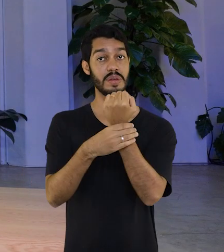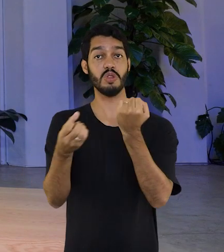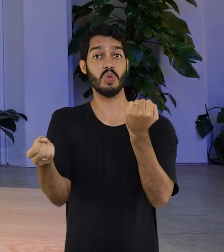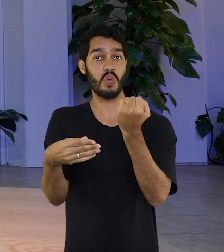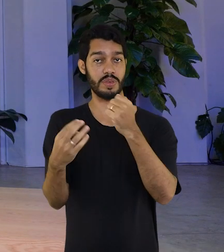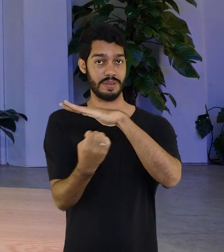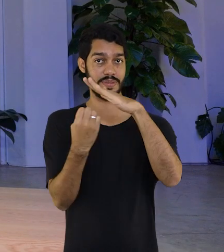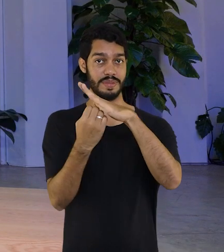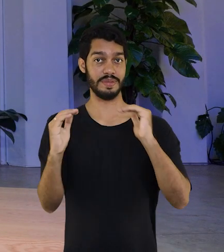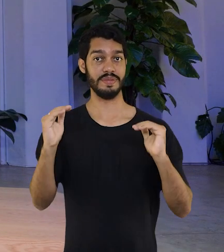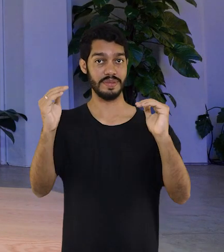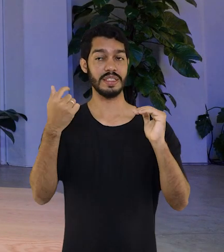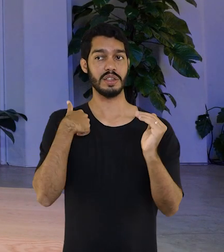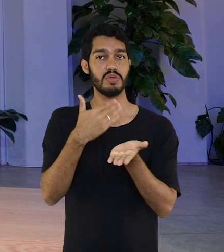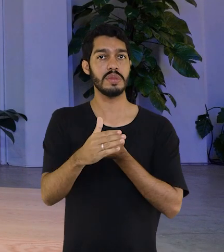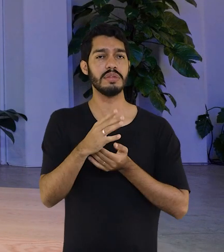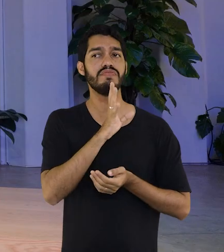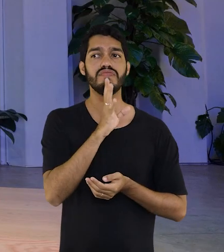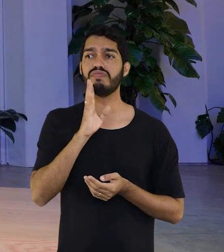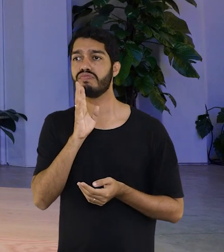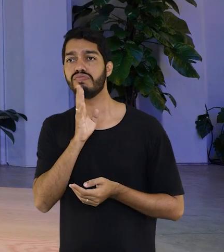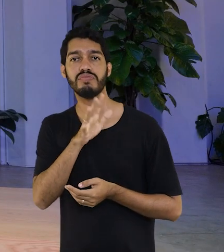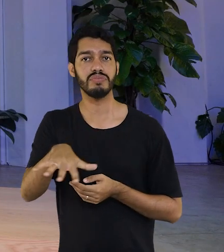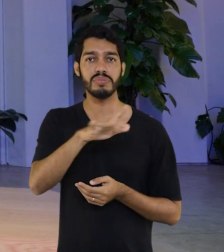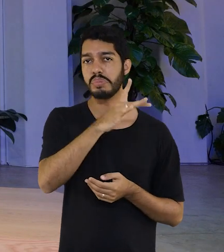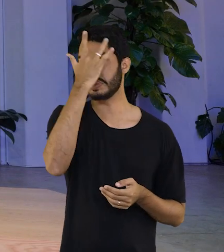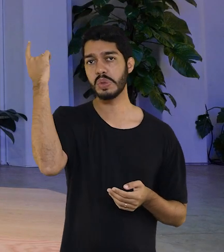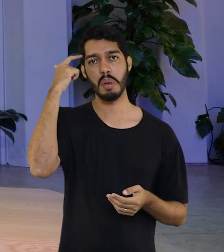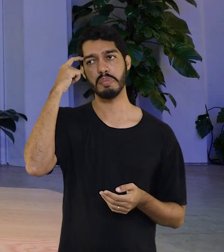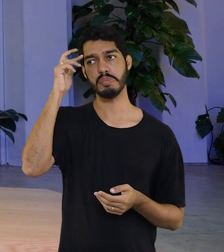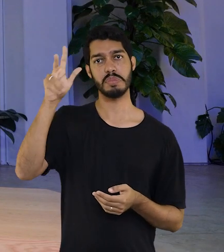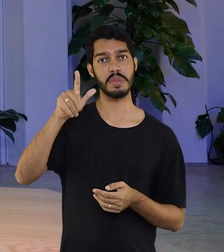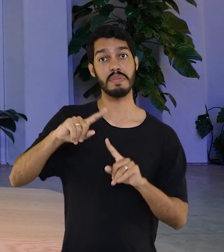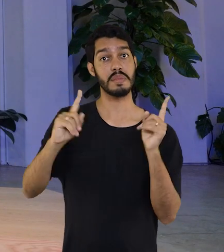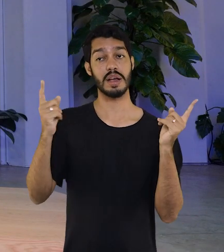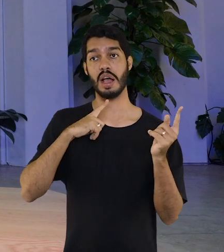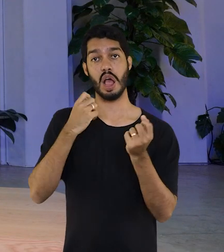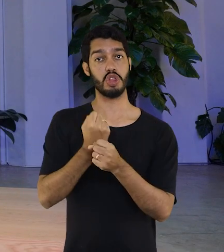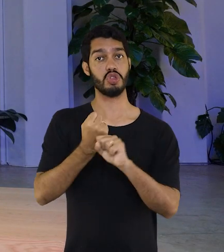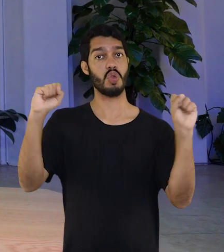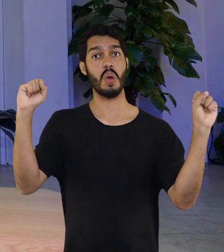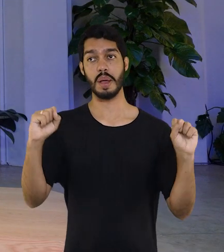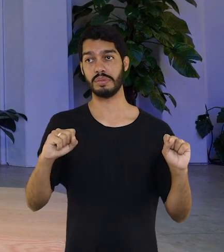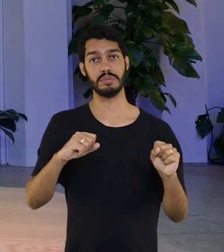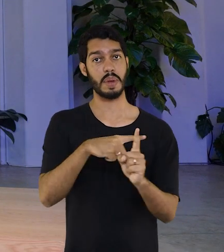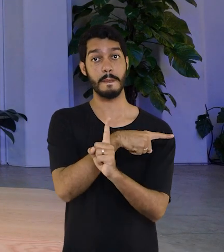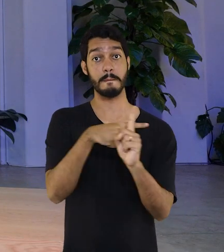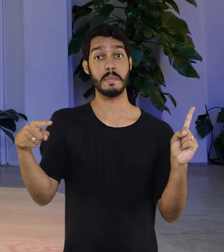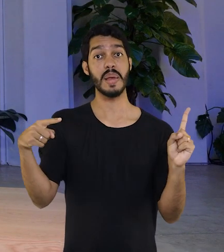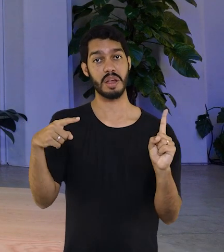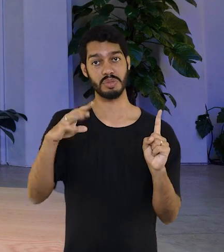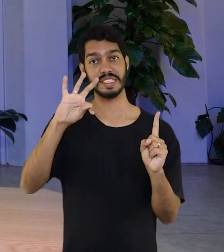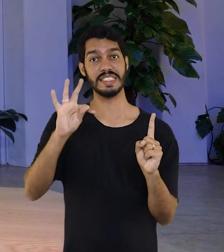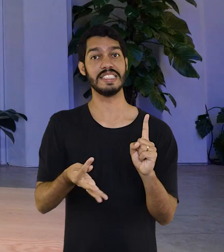em cima. Eu tive a oportunidade de ter conhecimento do mercado, um mercado que a maioria das pessoas não pensa, mas que é enorme. No Brasil, acho que